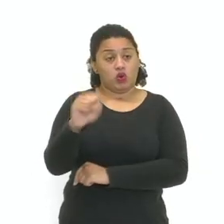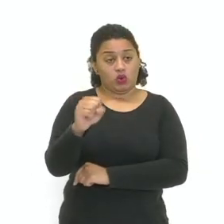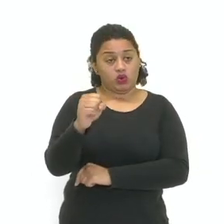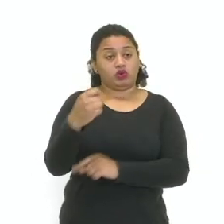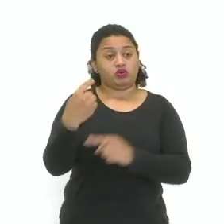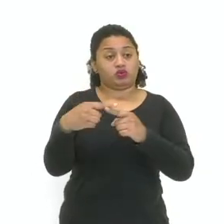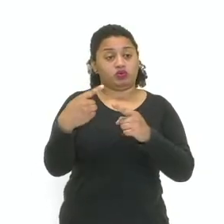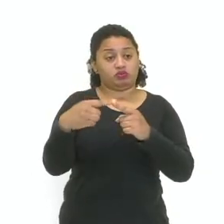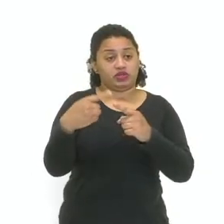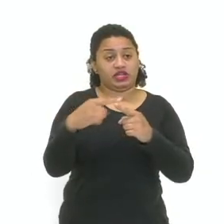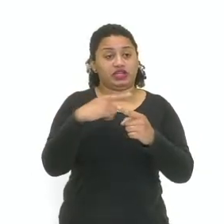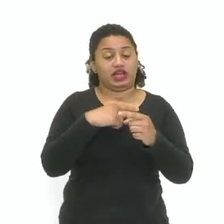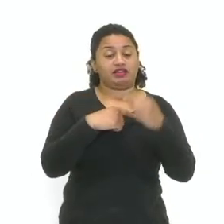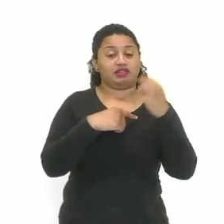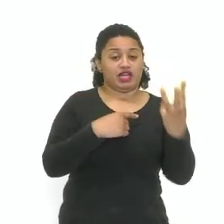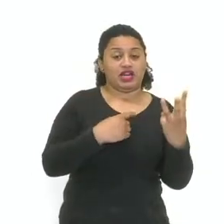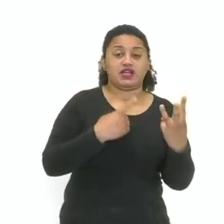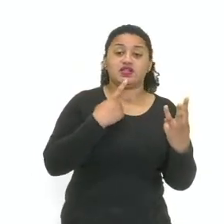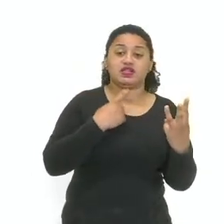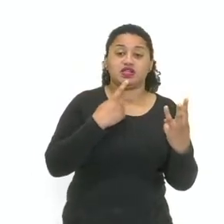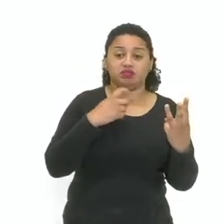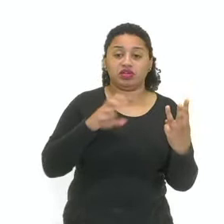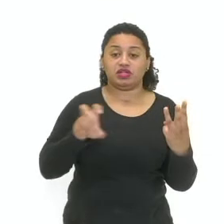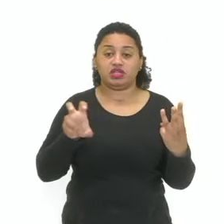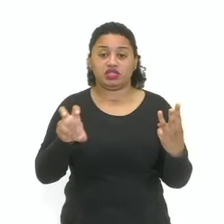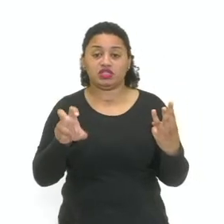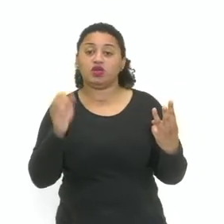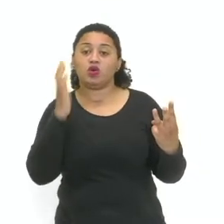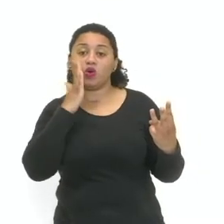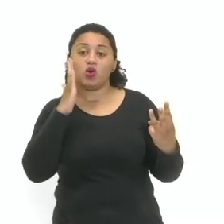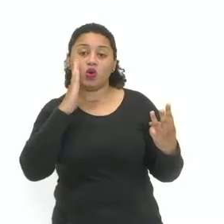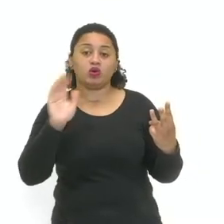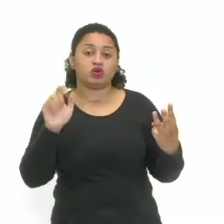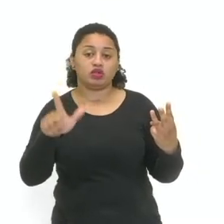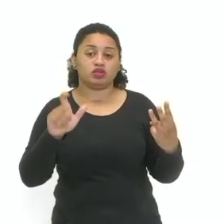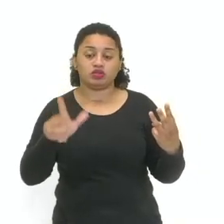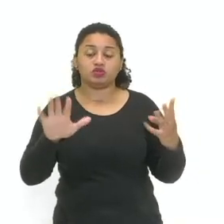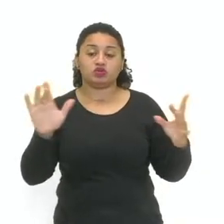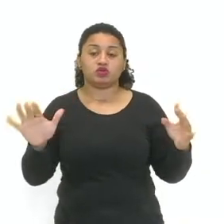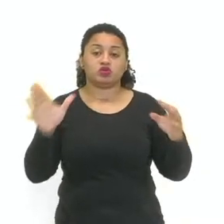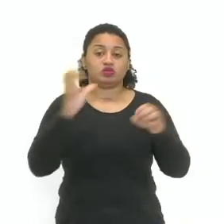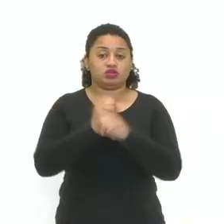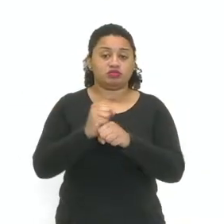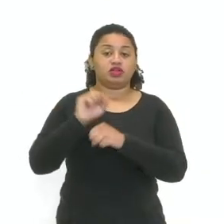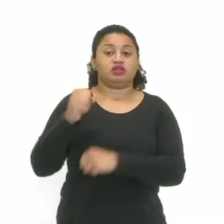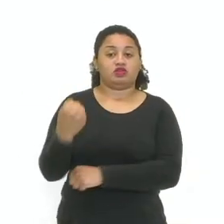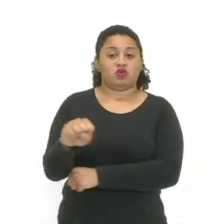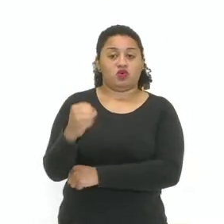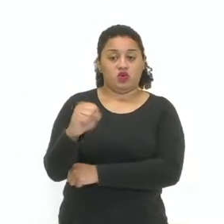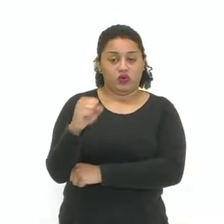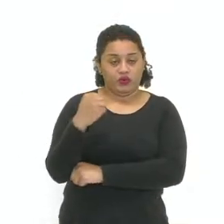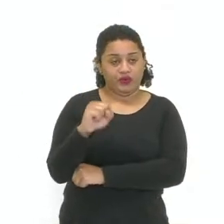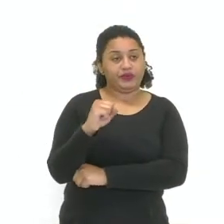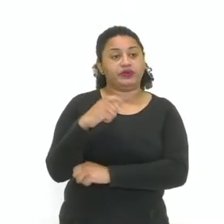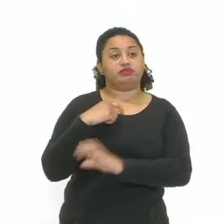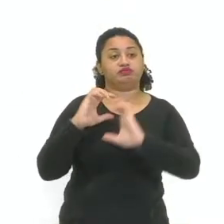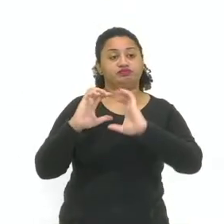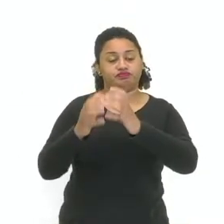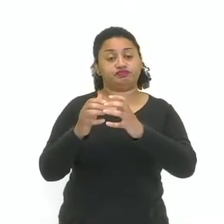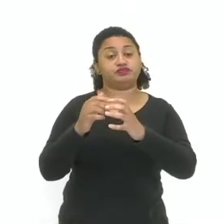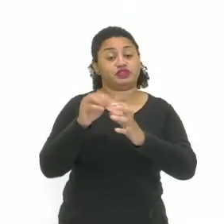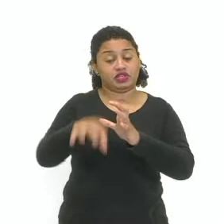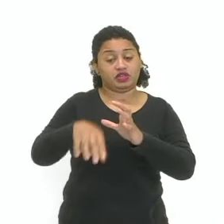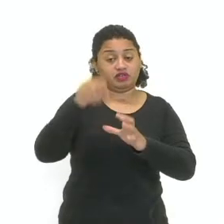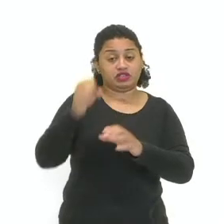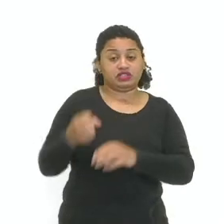Porque são 3 vermelhas, 5 azuis. Um total, então, de 8 bolas tomadas 3 a 3.